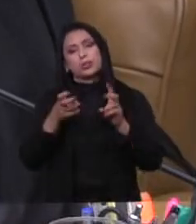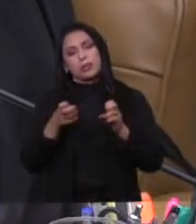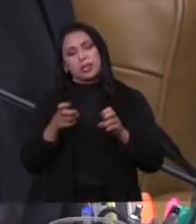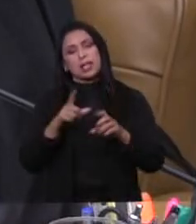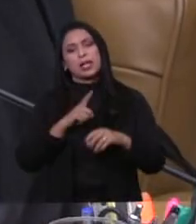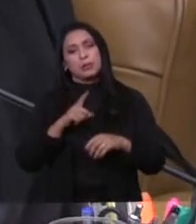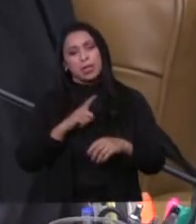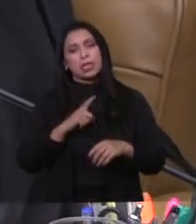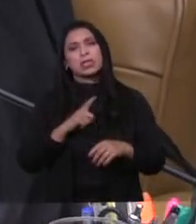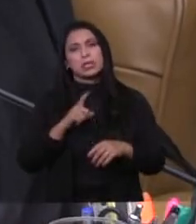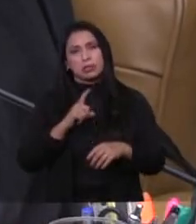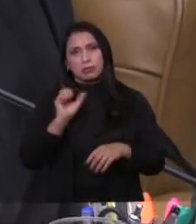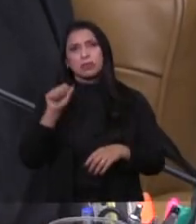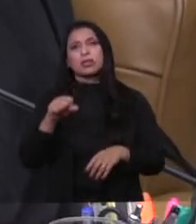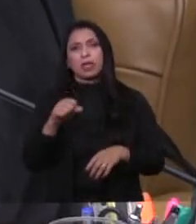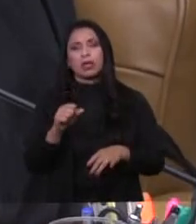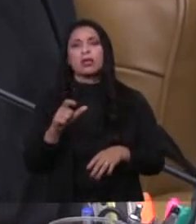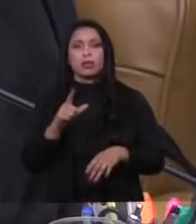uma associação criminosa.